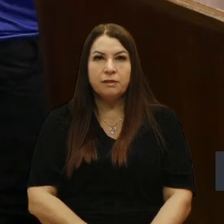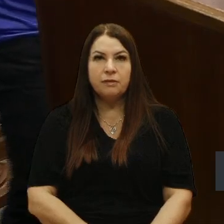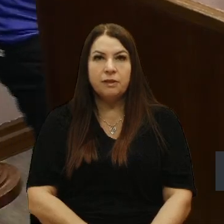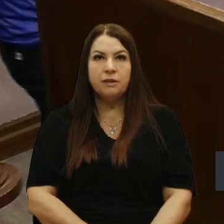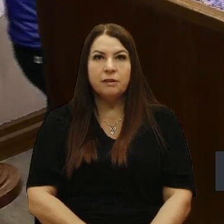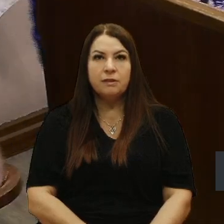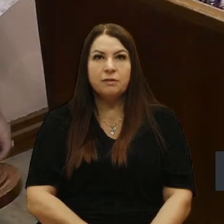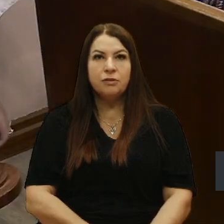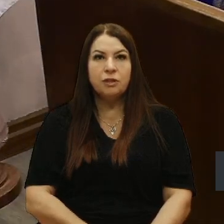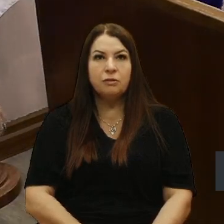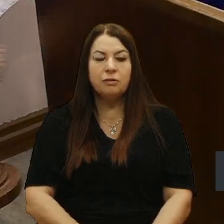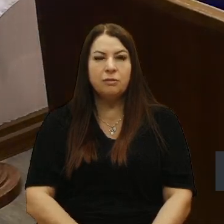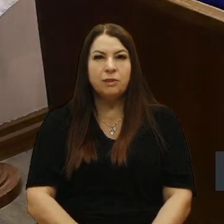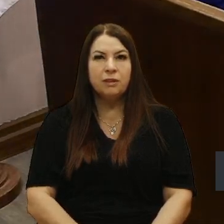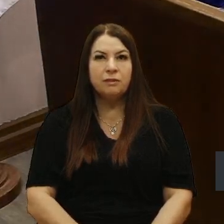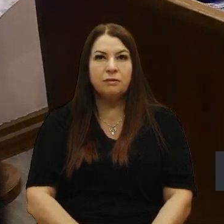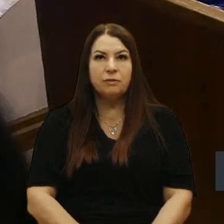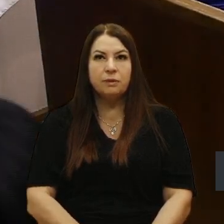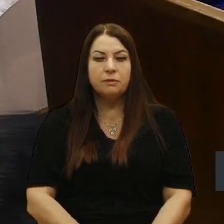Bom dia, tudo bem?